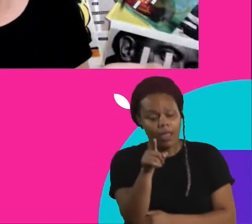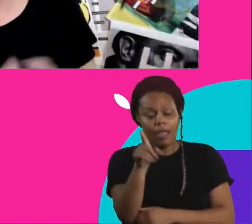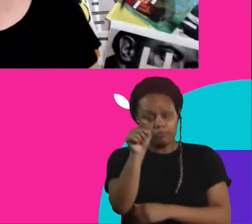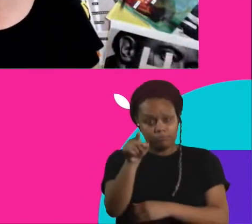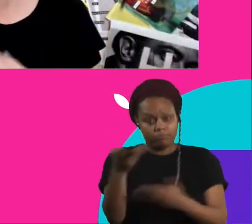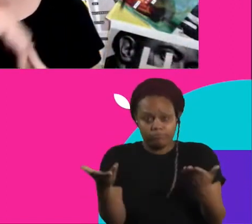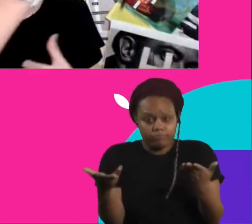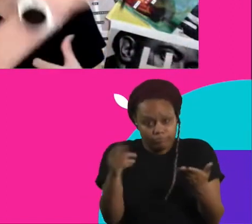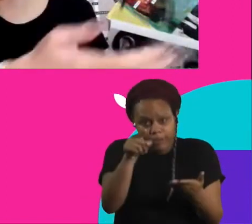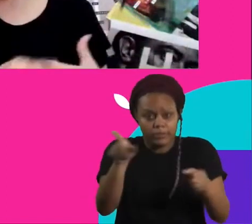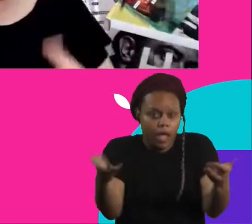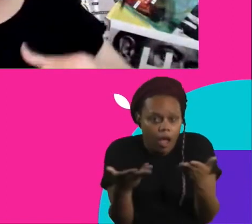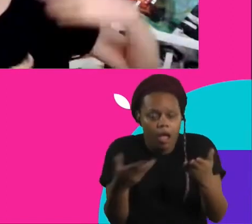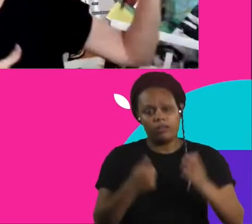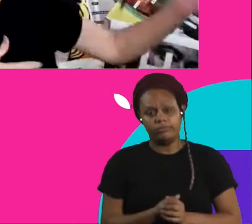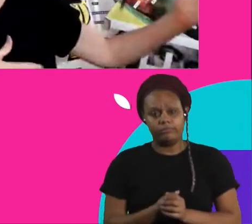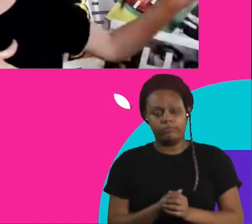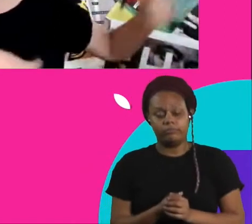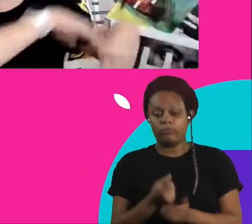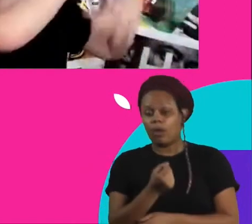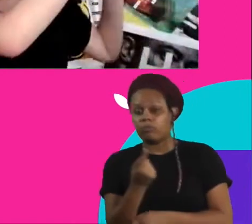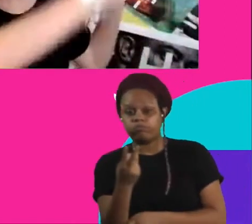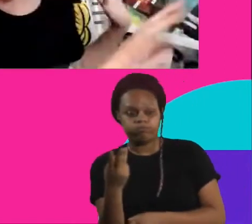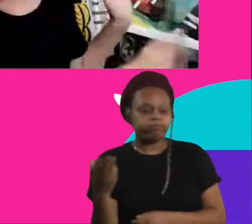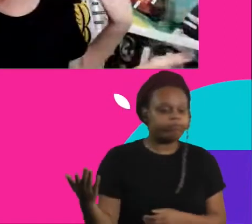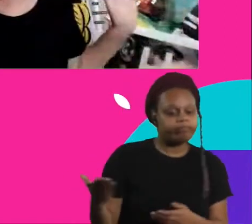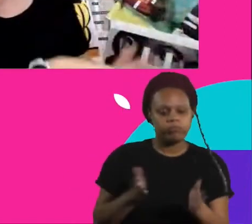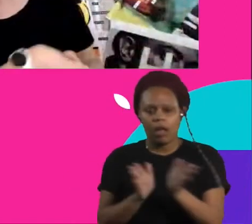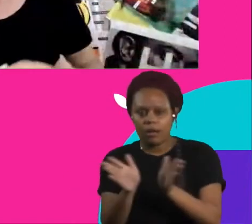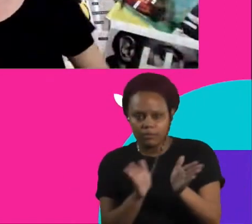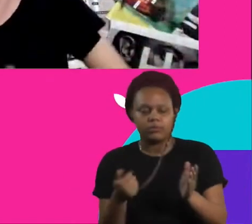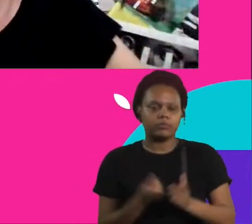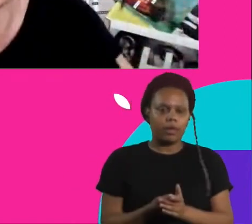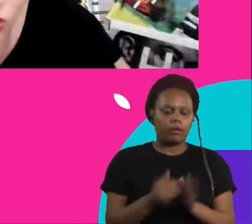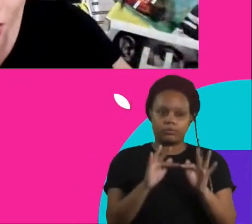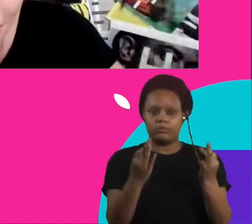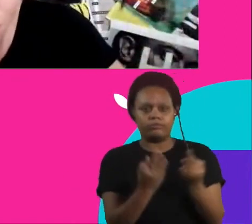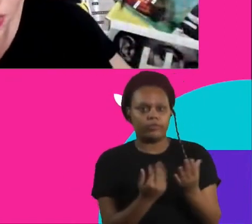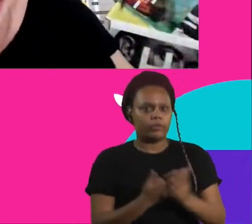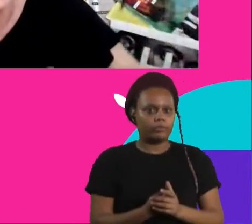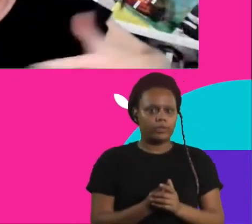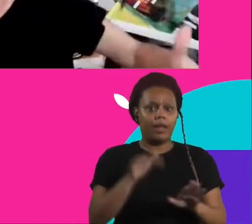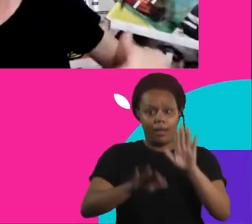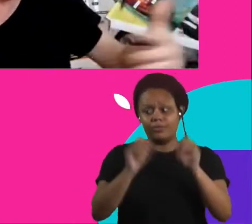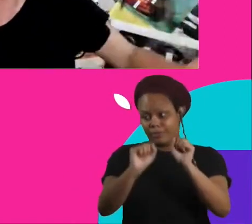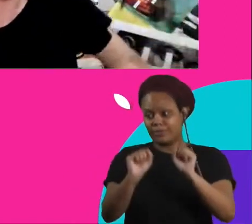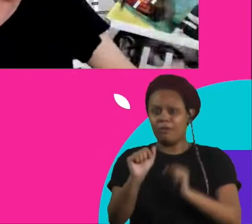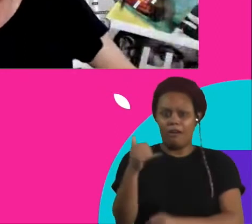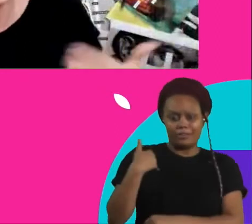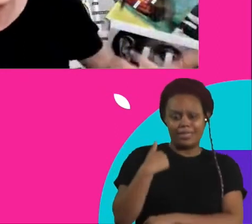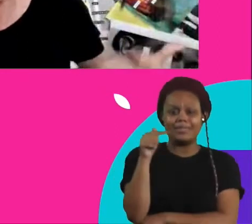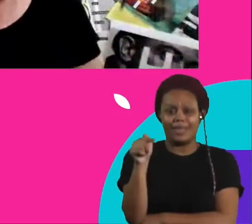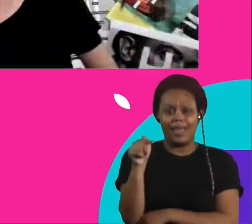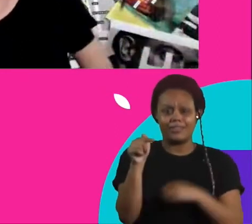Pode ser que para alguns que tiveram acesso ou que tiveram uma família ou N razões, isso aconteça aos 7 anos de idade, porque